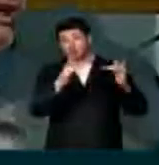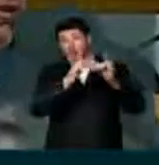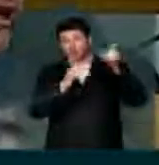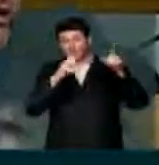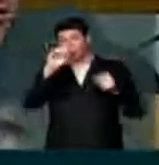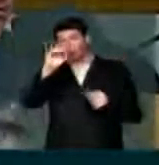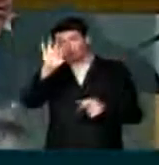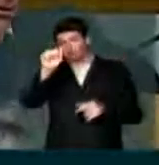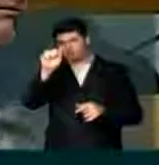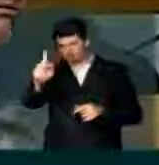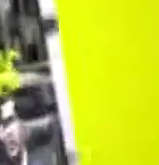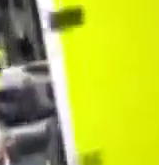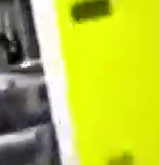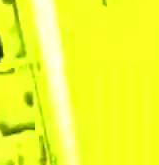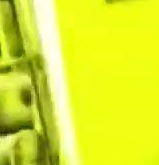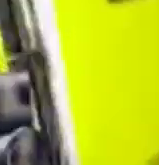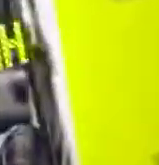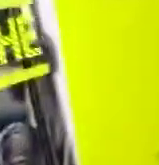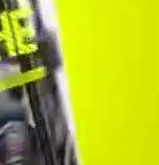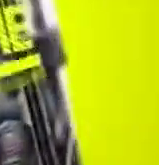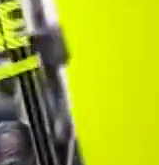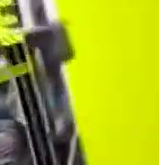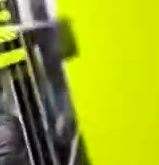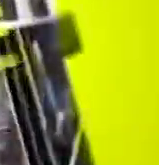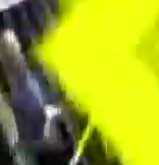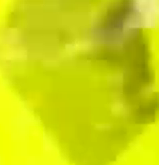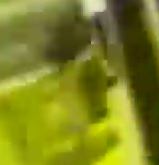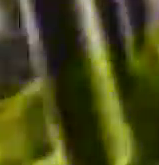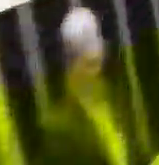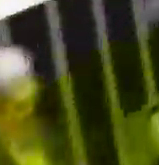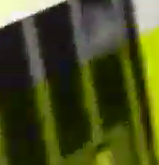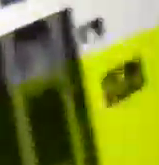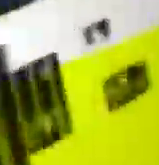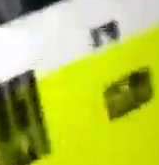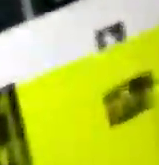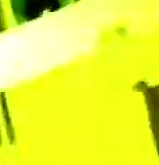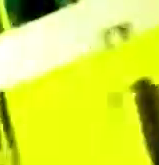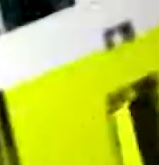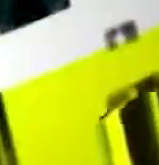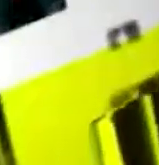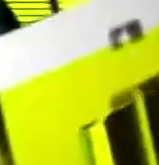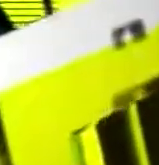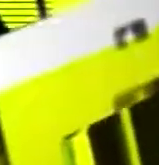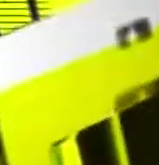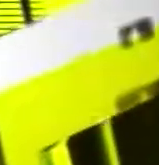senhor Paulo Roberto Costa. Deputado Francisco. Que não que seja menos importante.